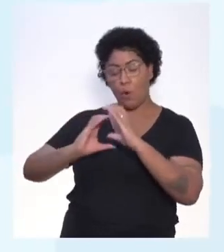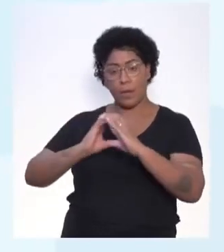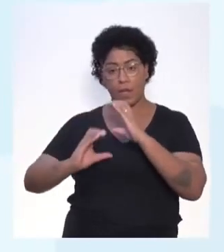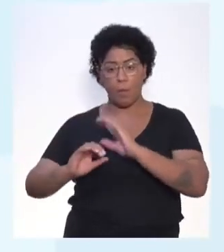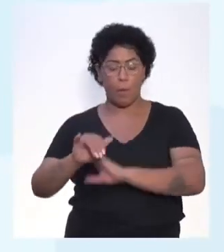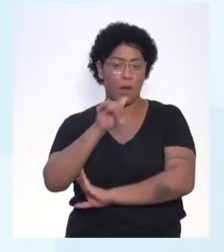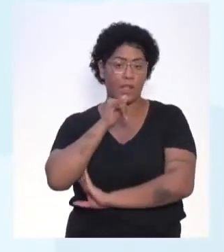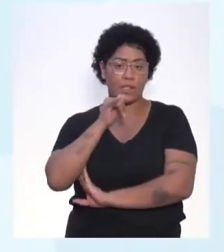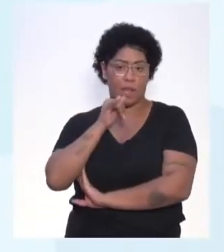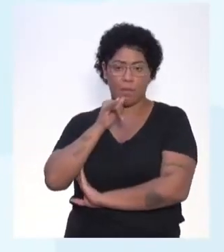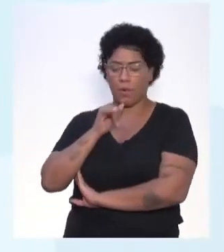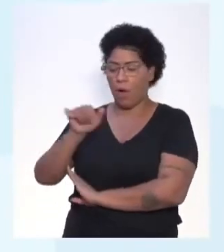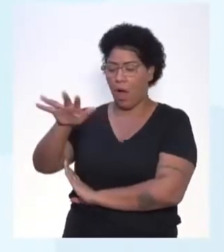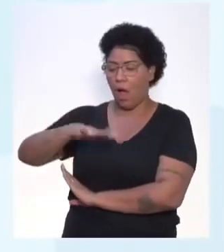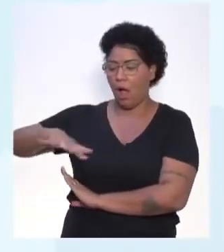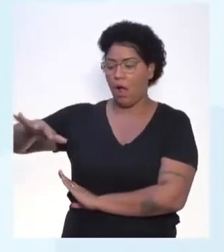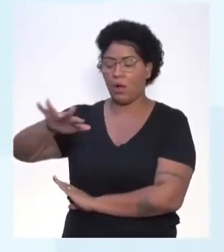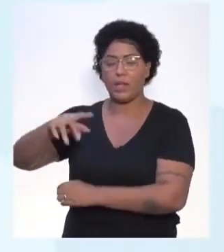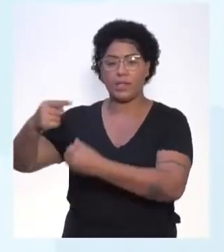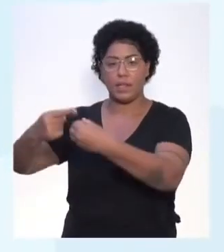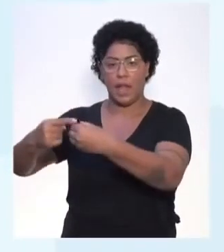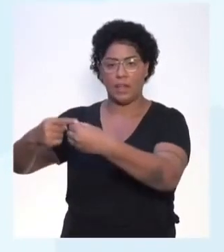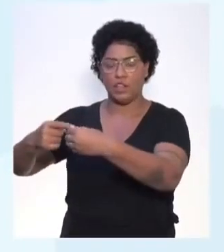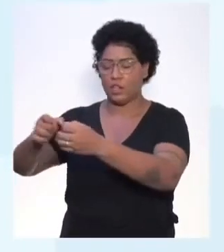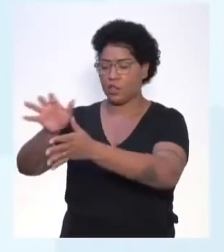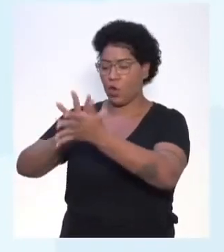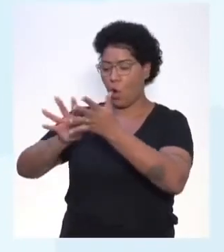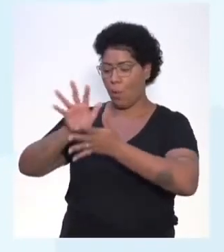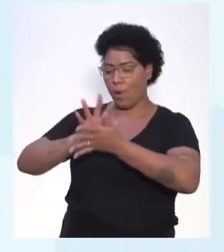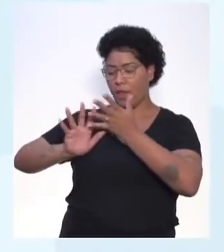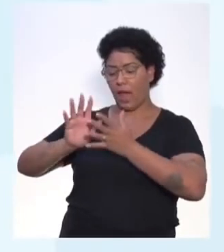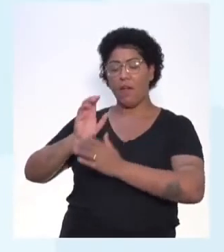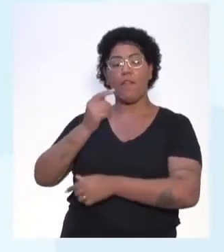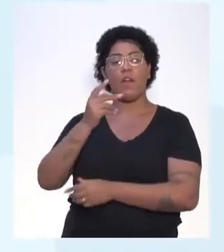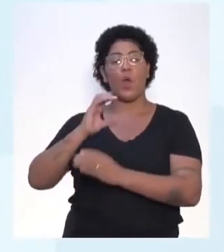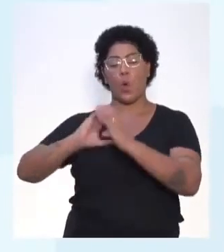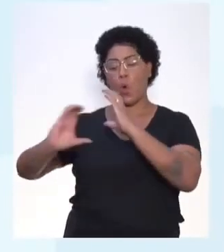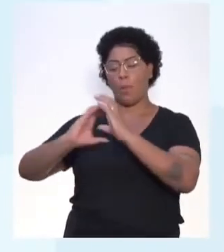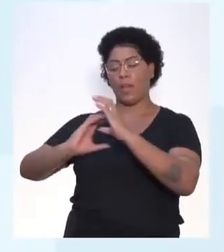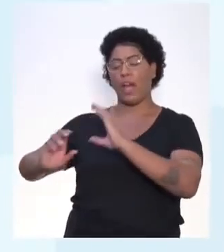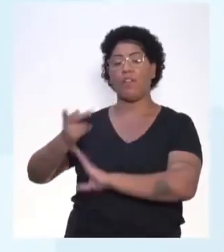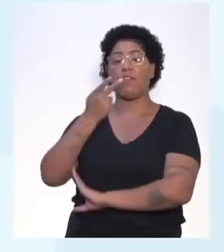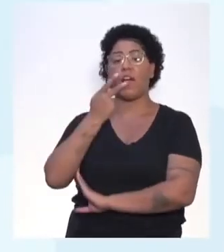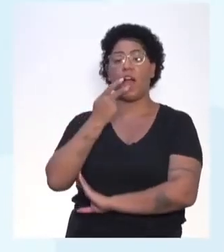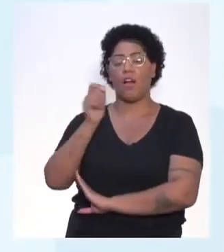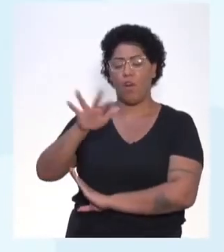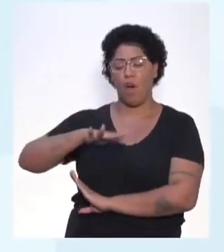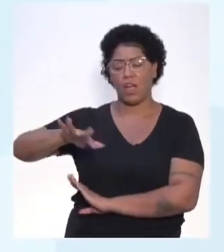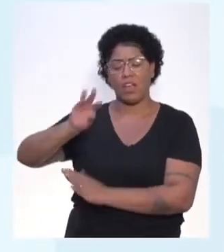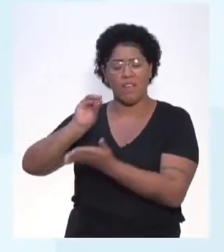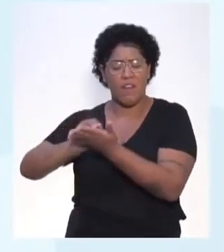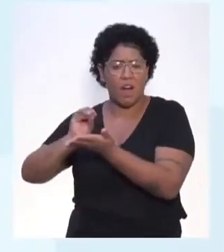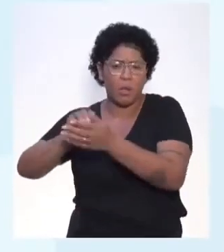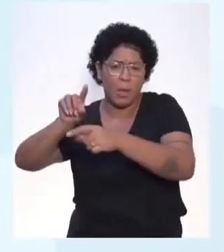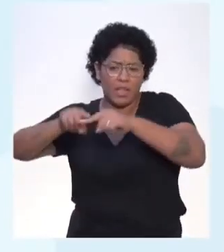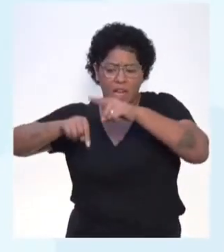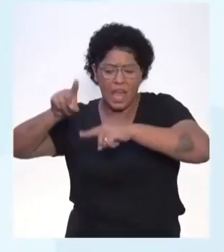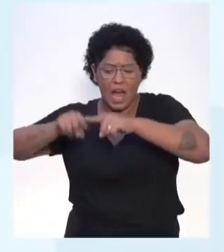aspas, vazio, posso ocupar? Aí tinha que ter a anuência das demais potências europeias aí,